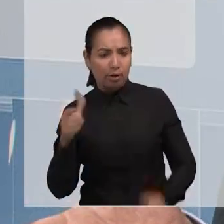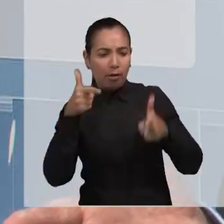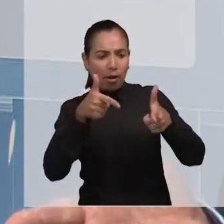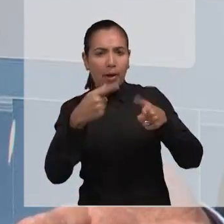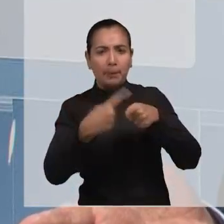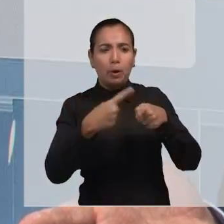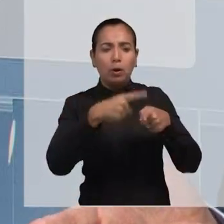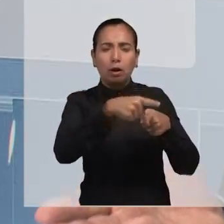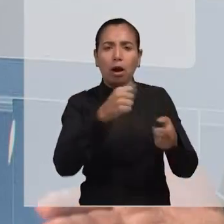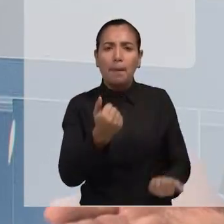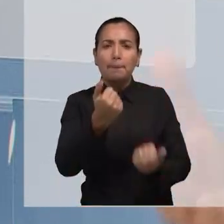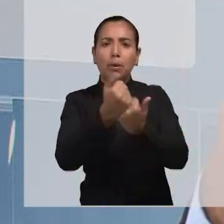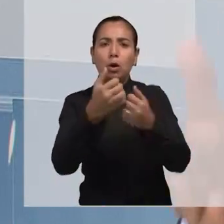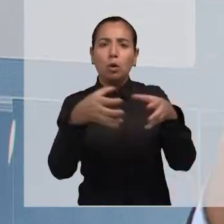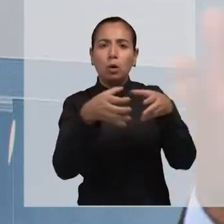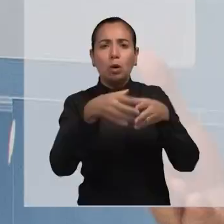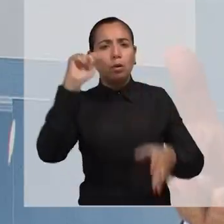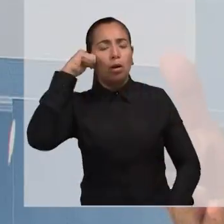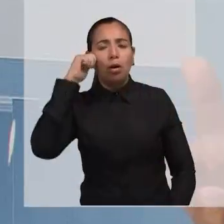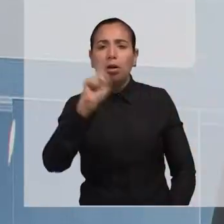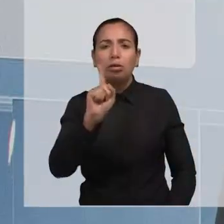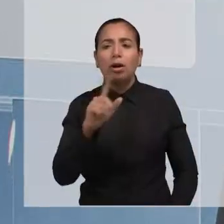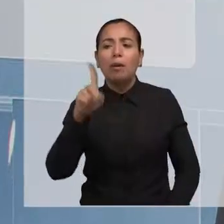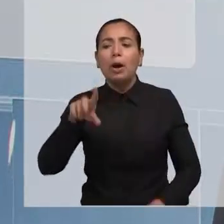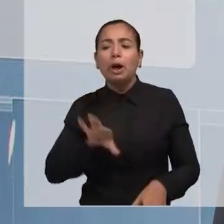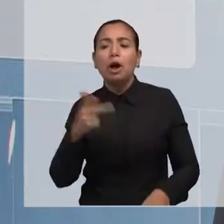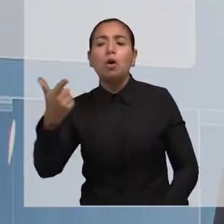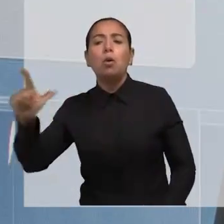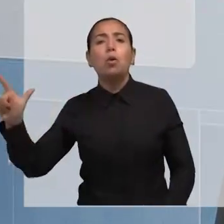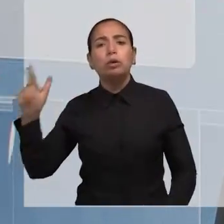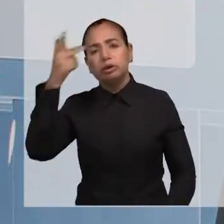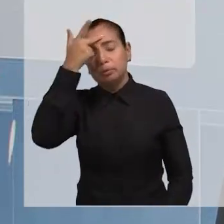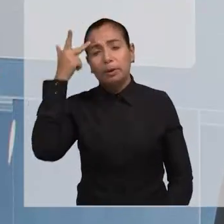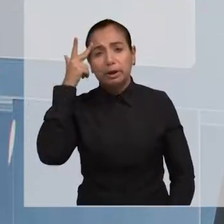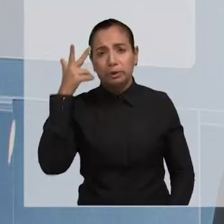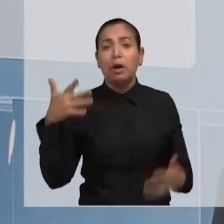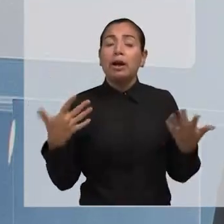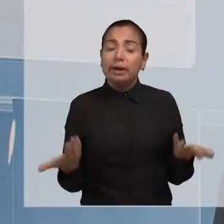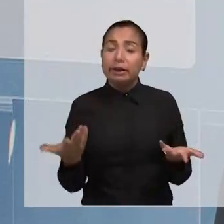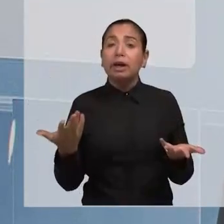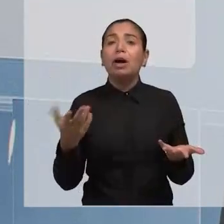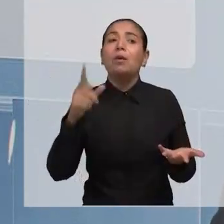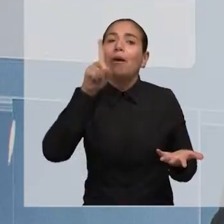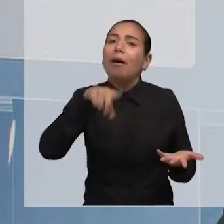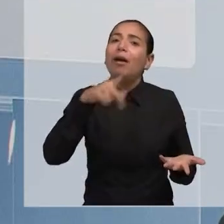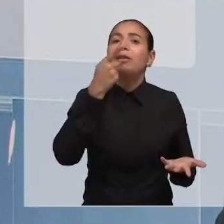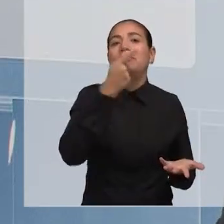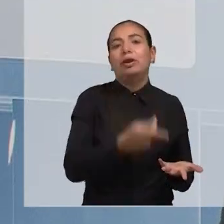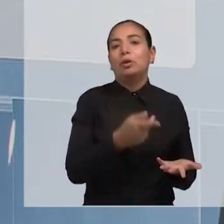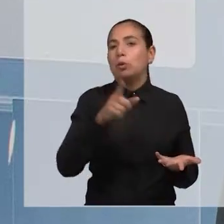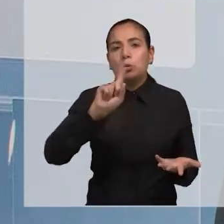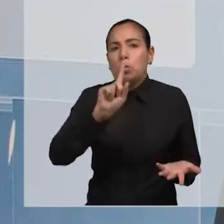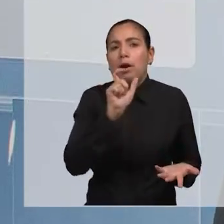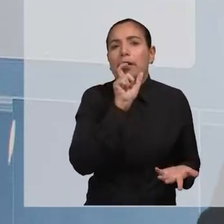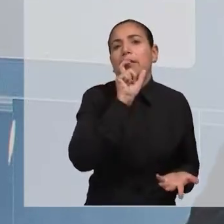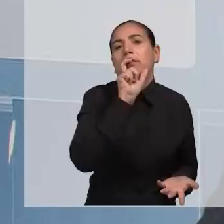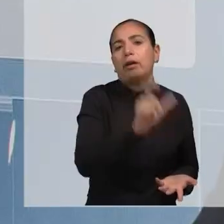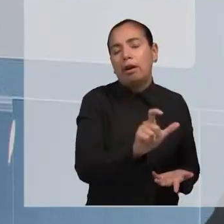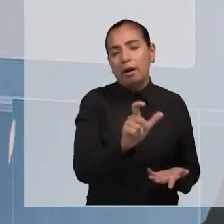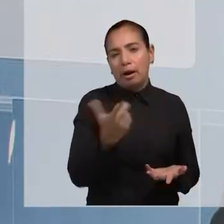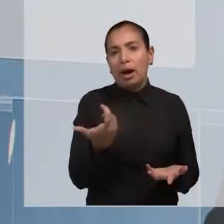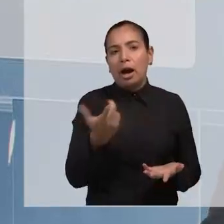apanhar na chibata do chicote. Foi isso que o Ciro disse que era o papel desse vereador e estava a serviço, né,